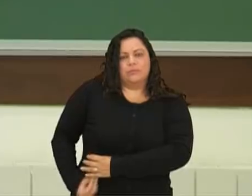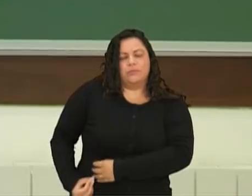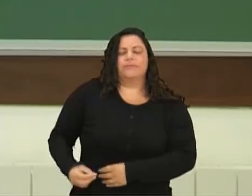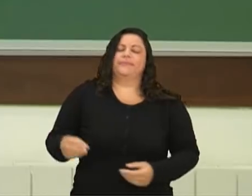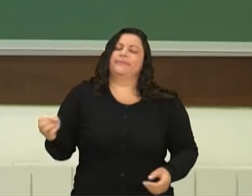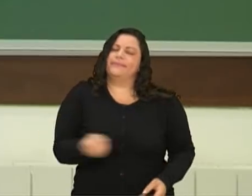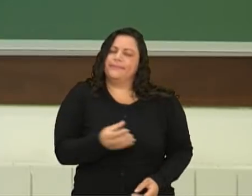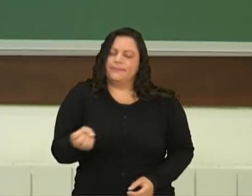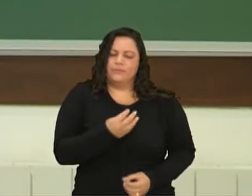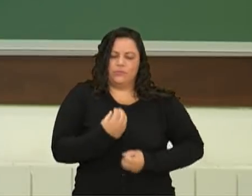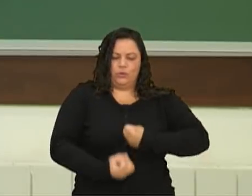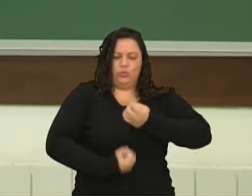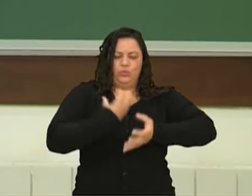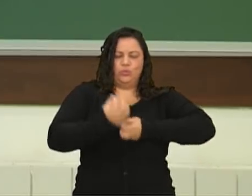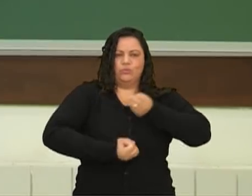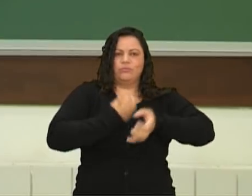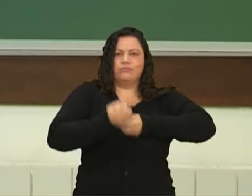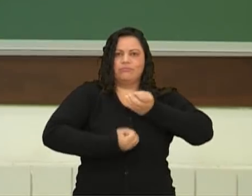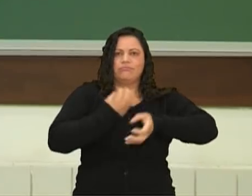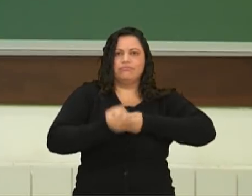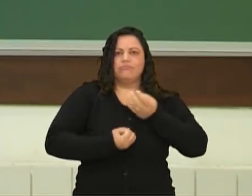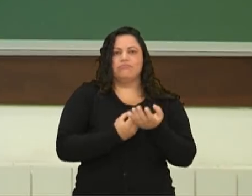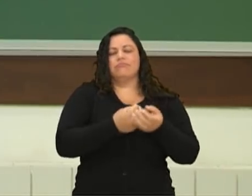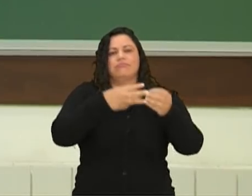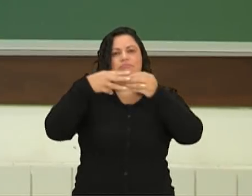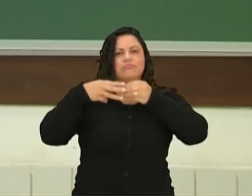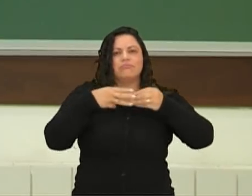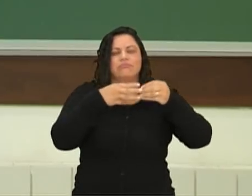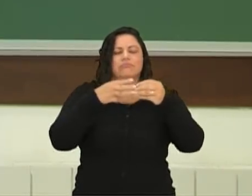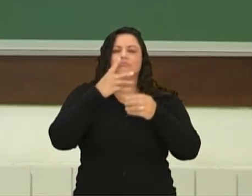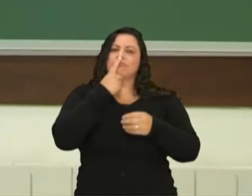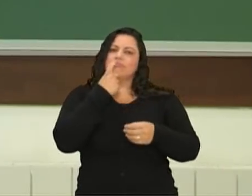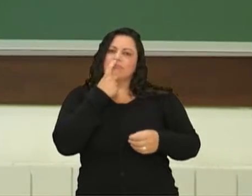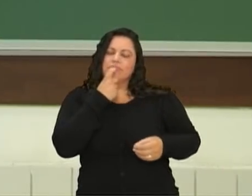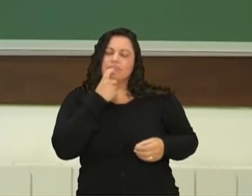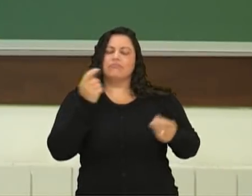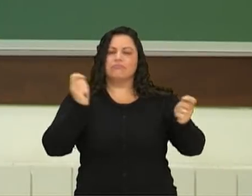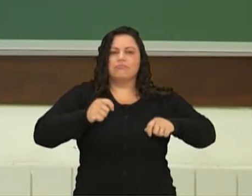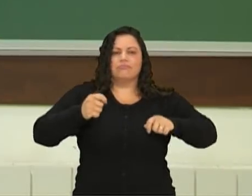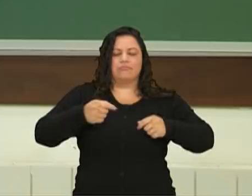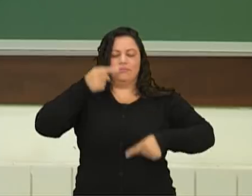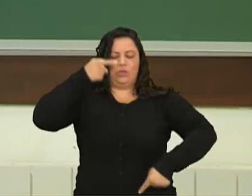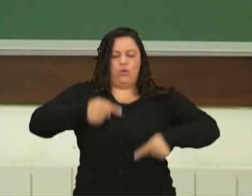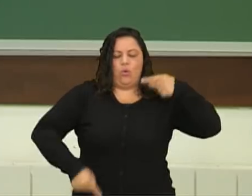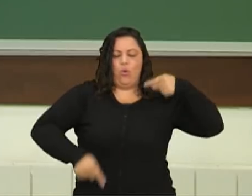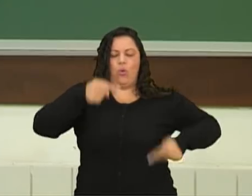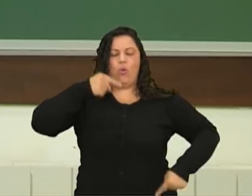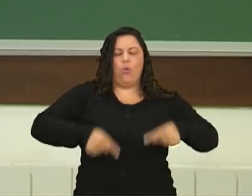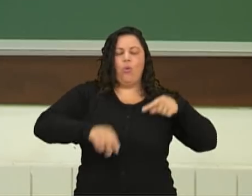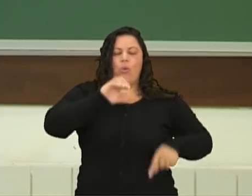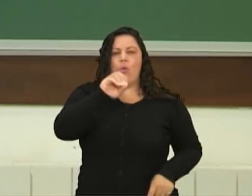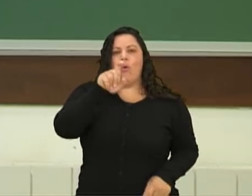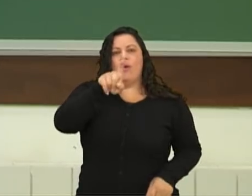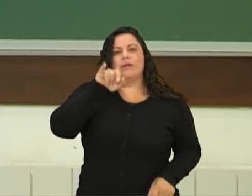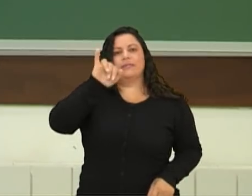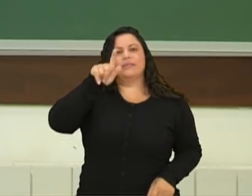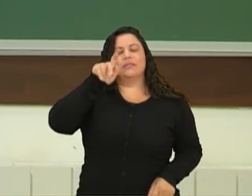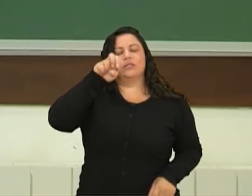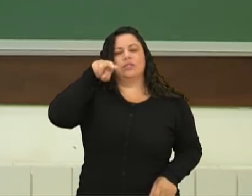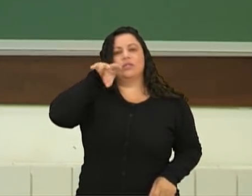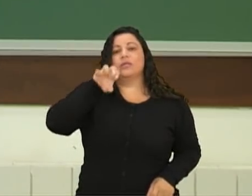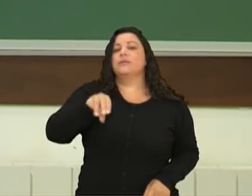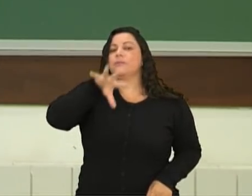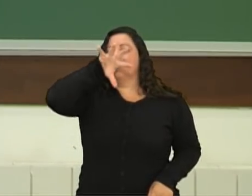tão importantes, porque eles carregam, transportam o oxigênio por todas as células do corpo.